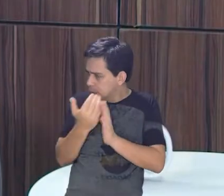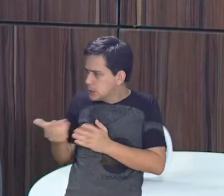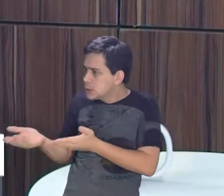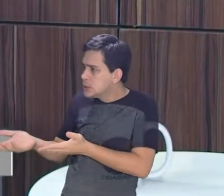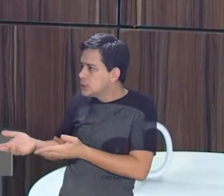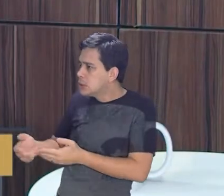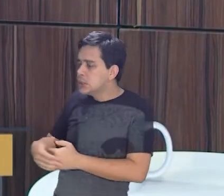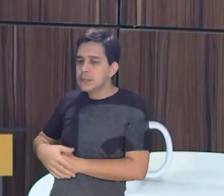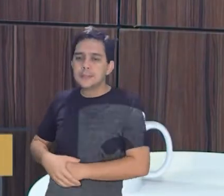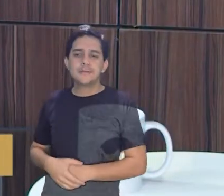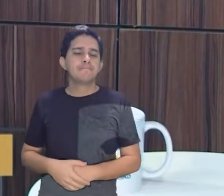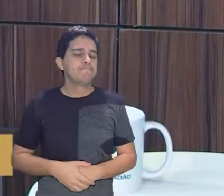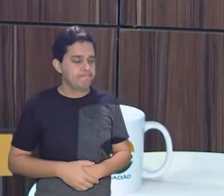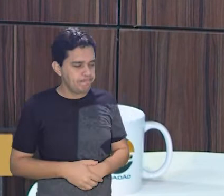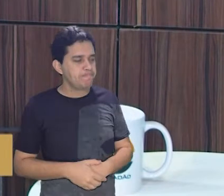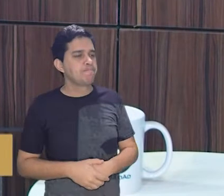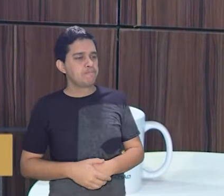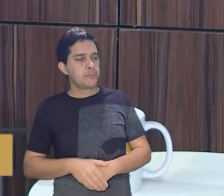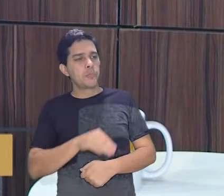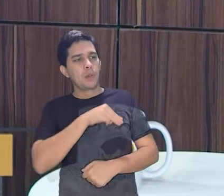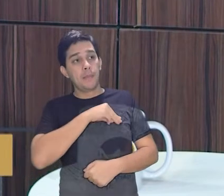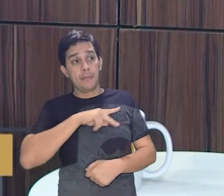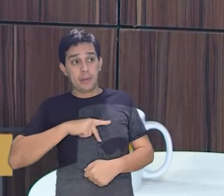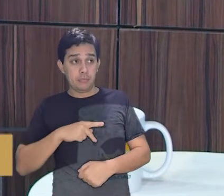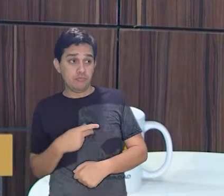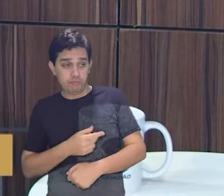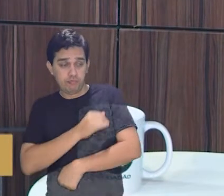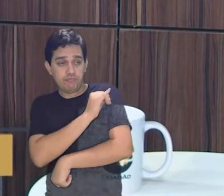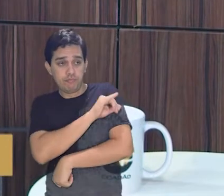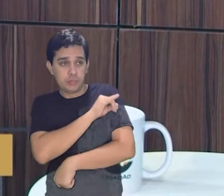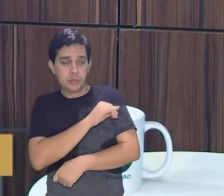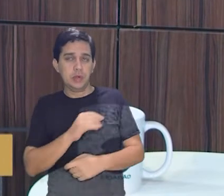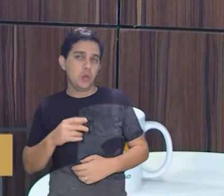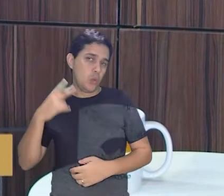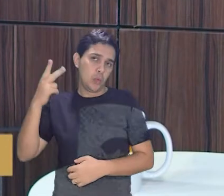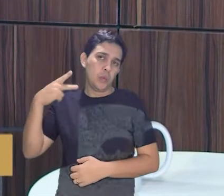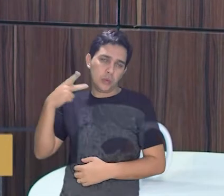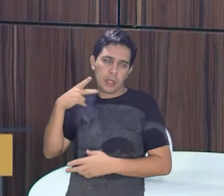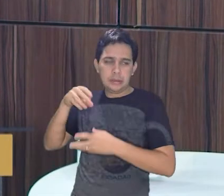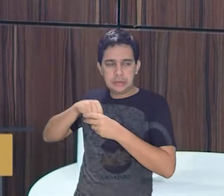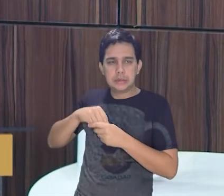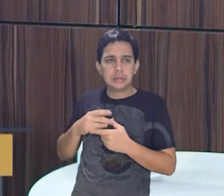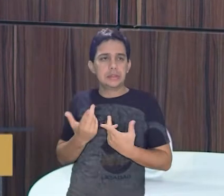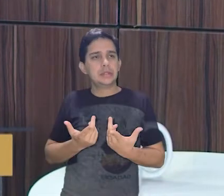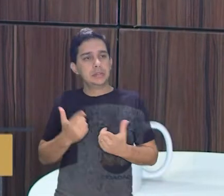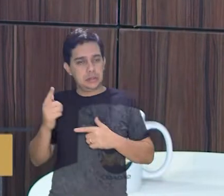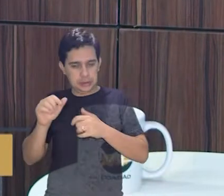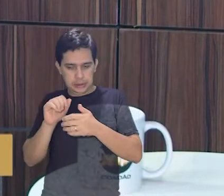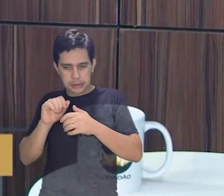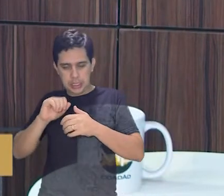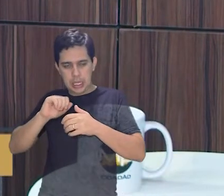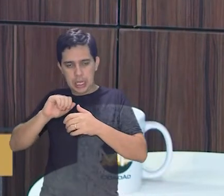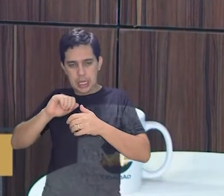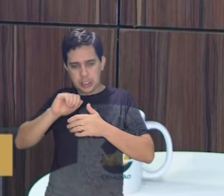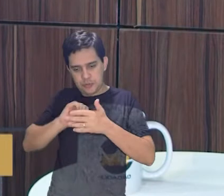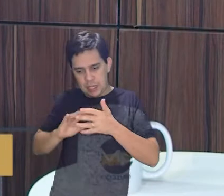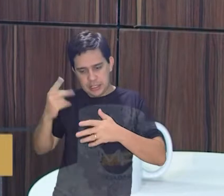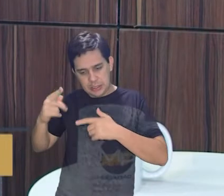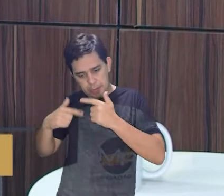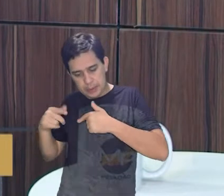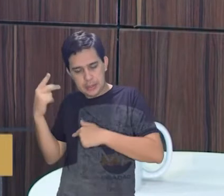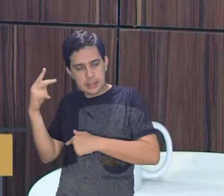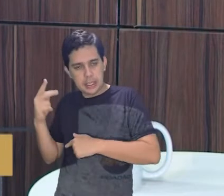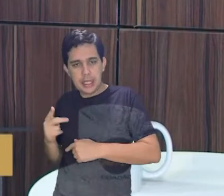MPRJ, através do promotor natural, no exercício da atividade fim, ele garante,